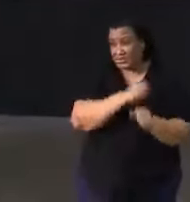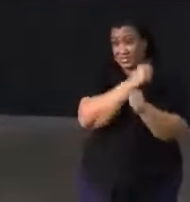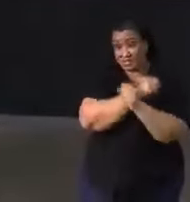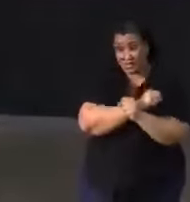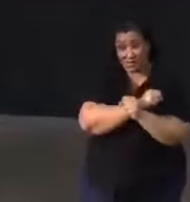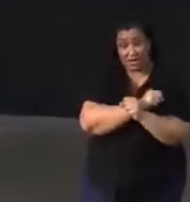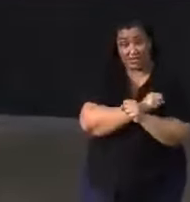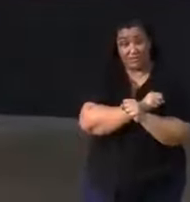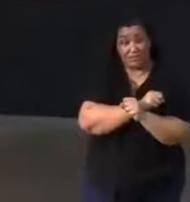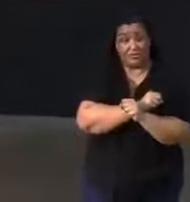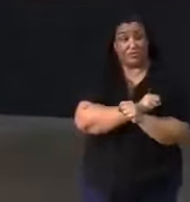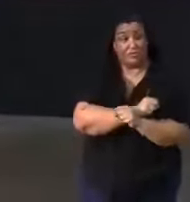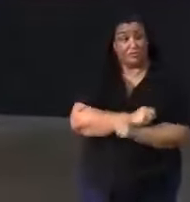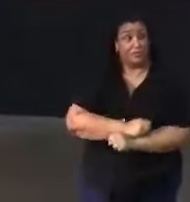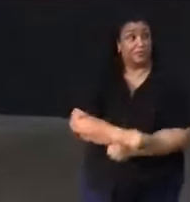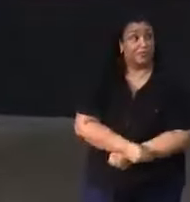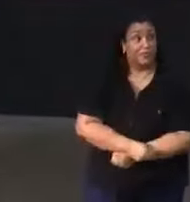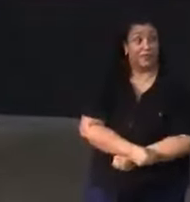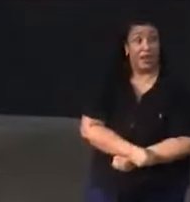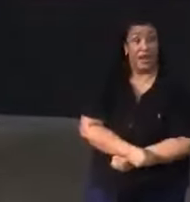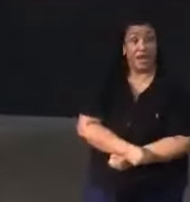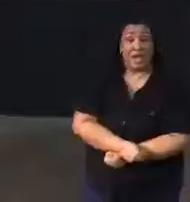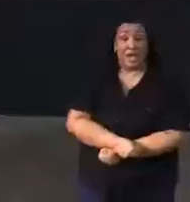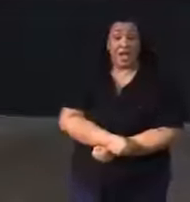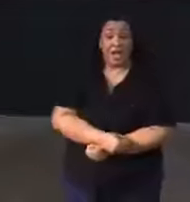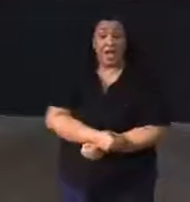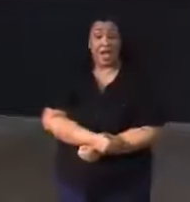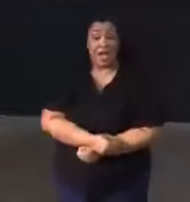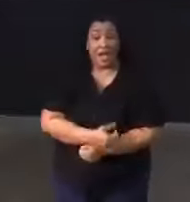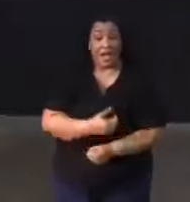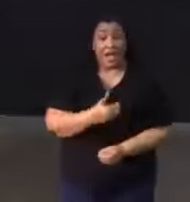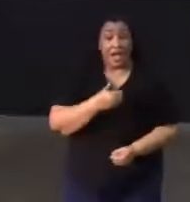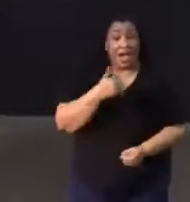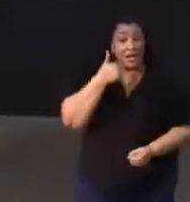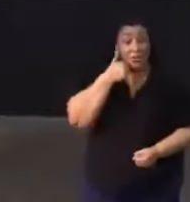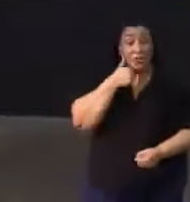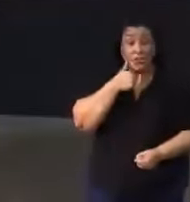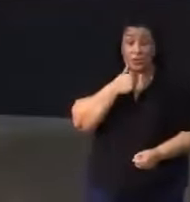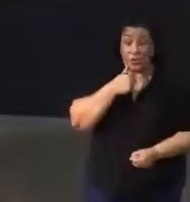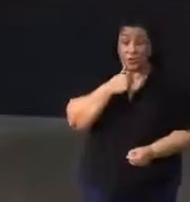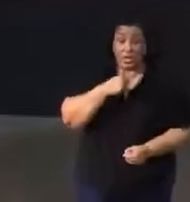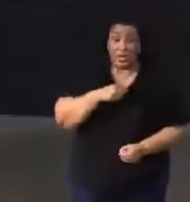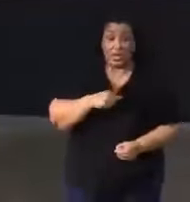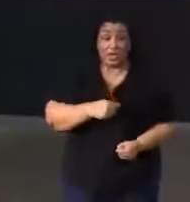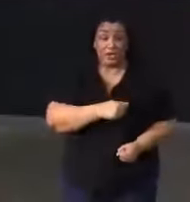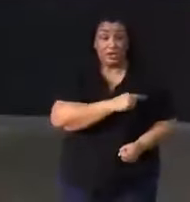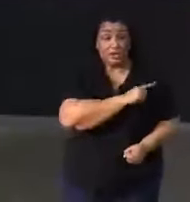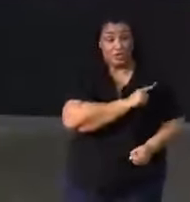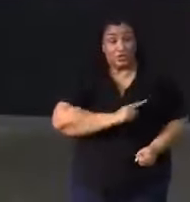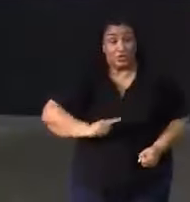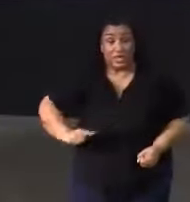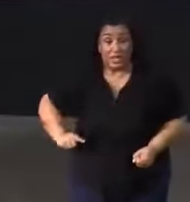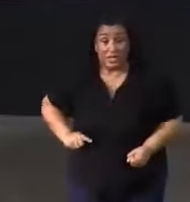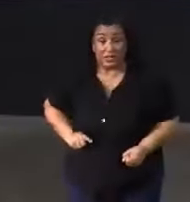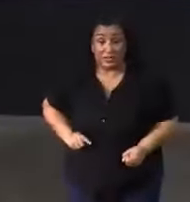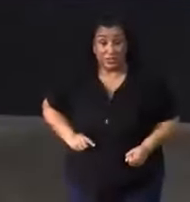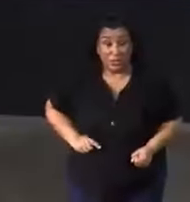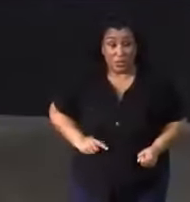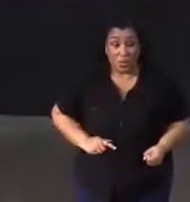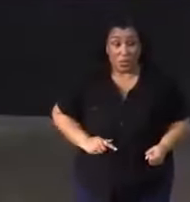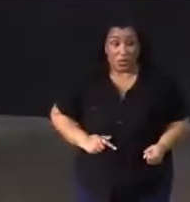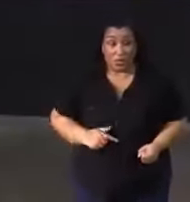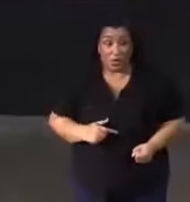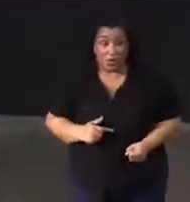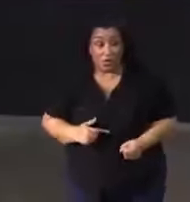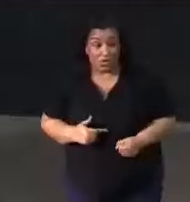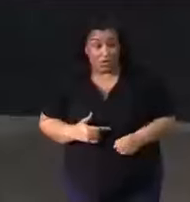de Potifar, e ele foge dessa moça, e covardemente o seu marido, aquele